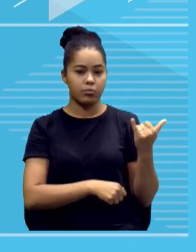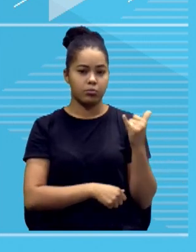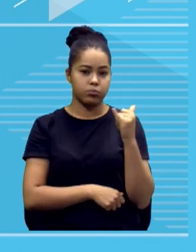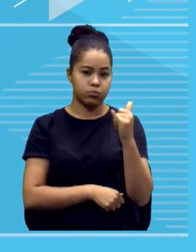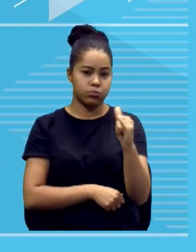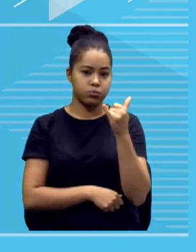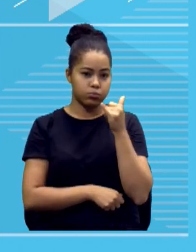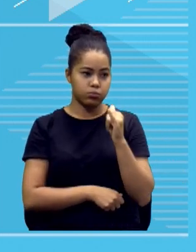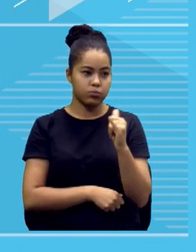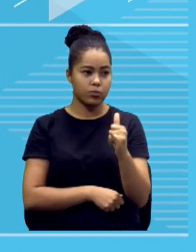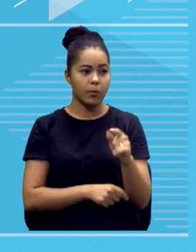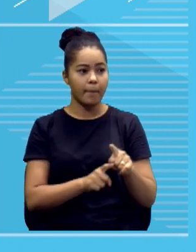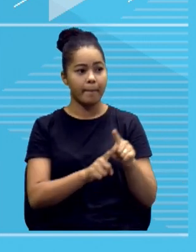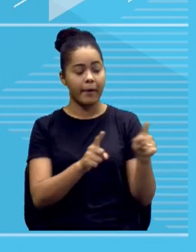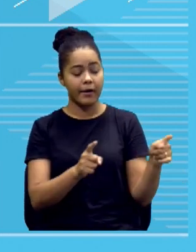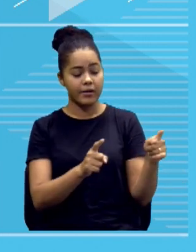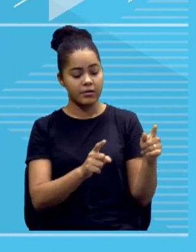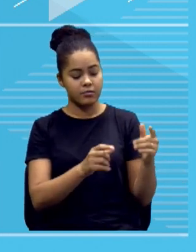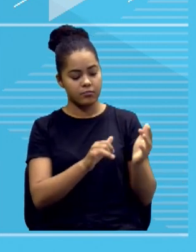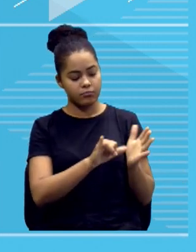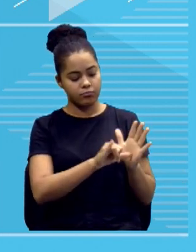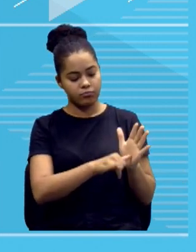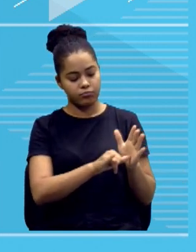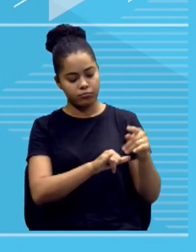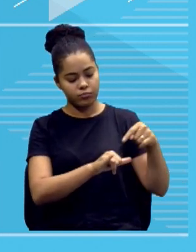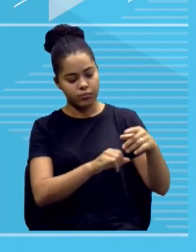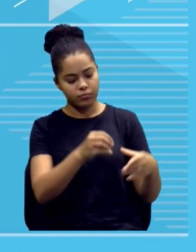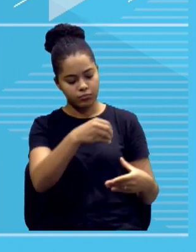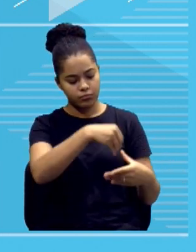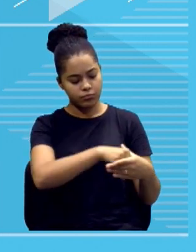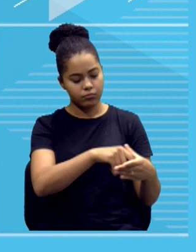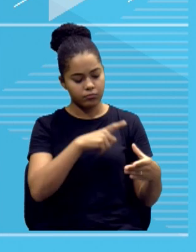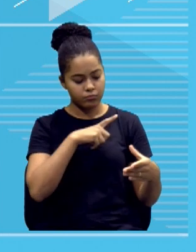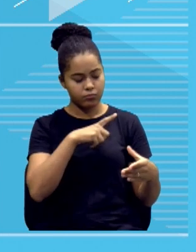Só que dentro dela, eu tenho uma solução que é chamada de solução